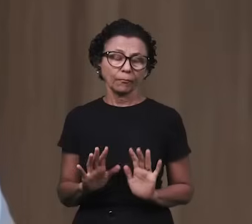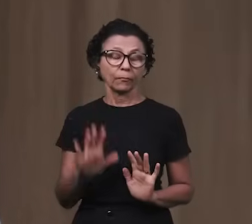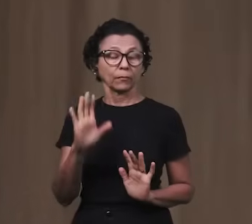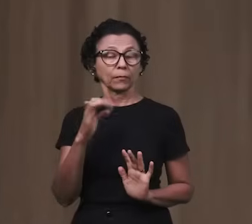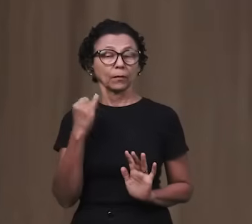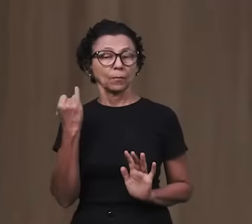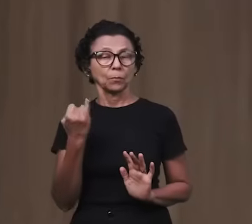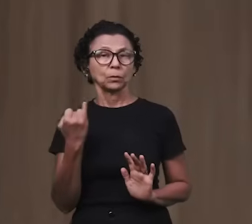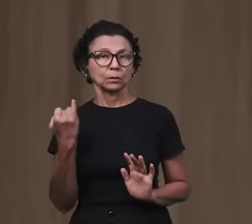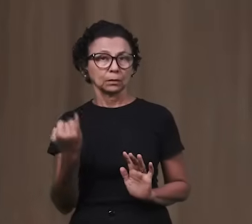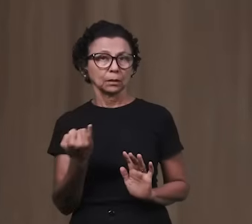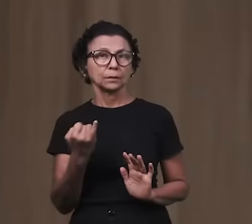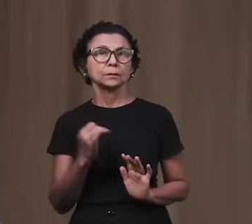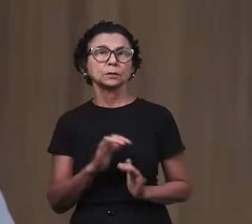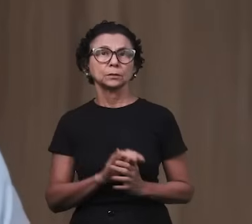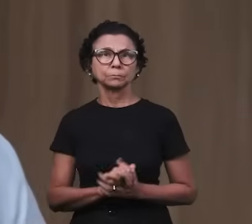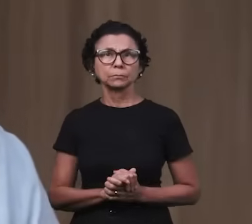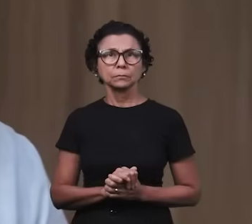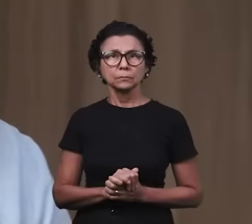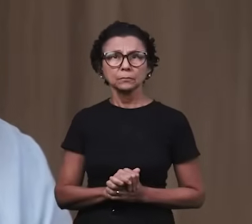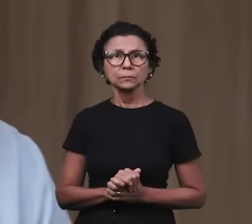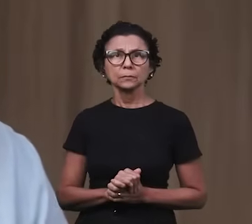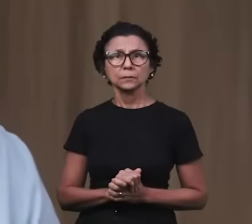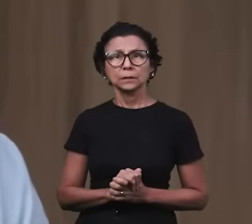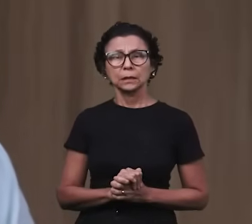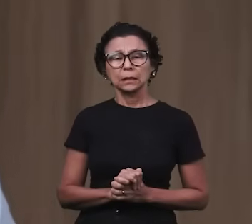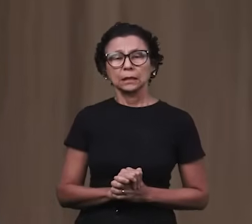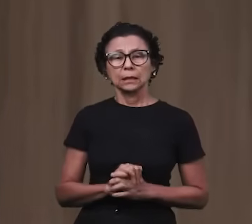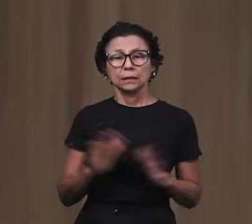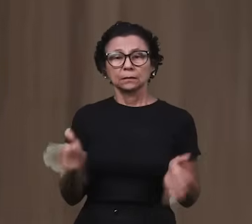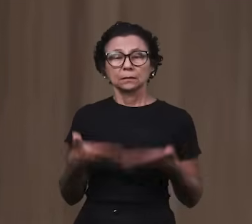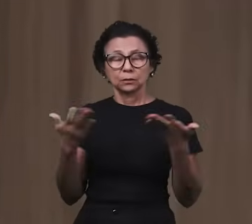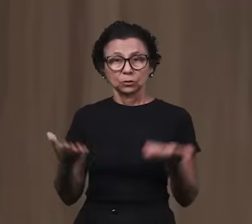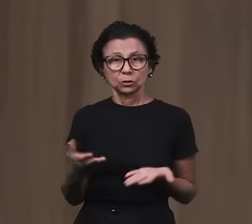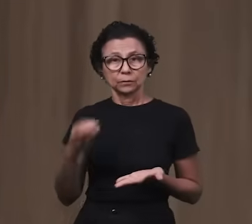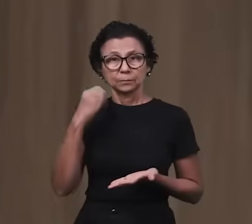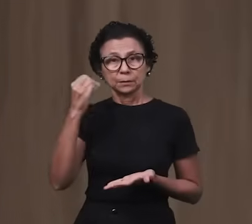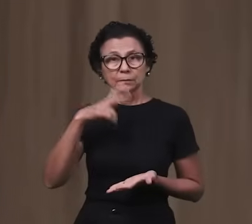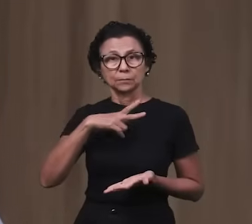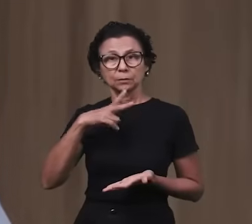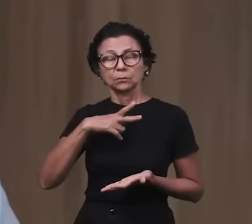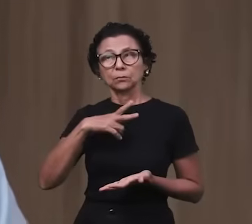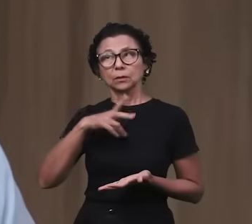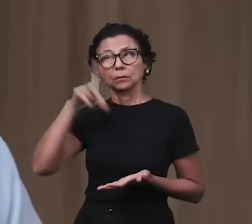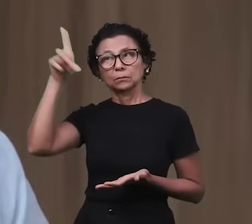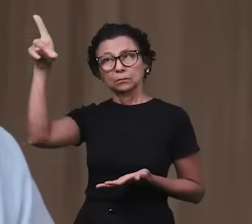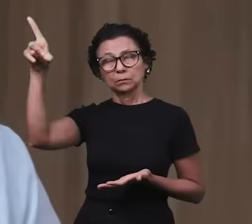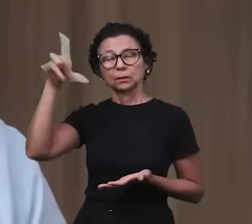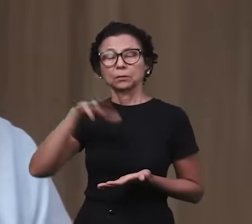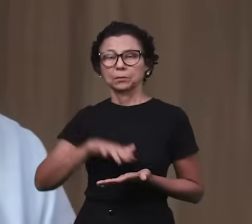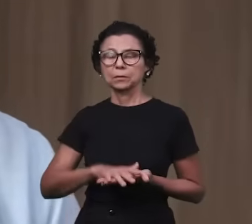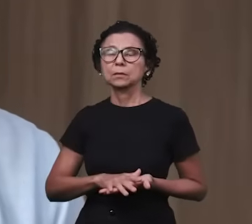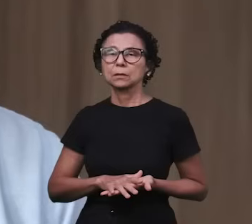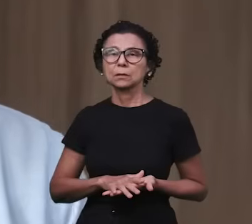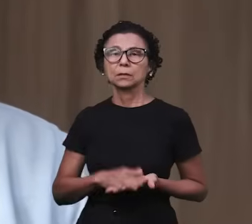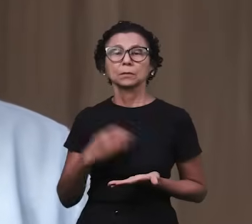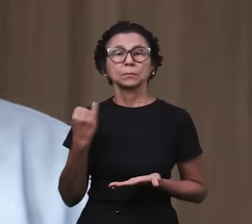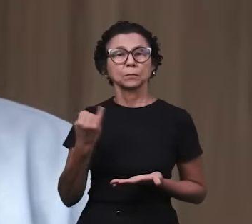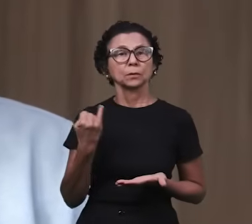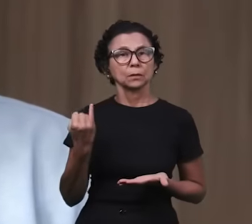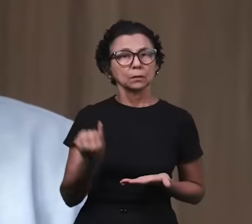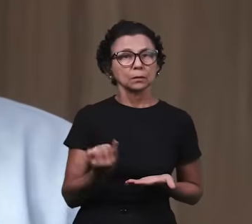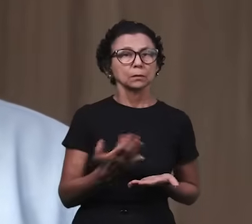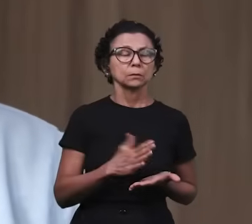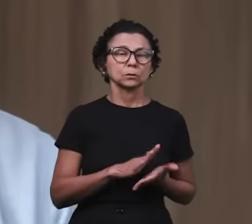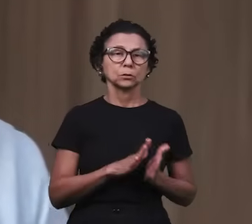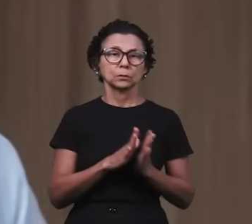que nós sejamos incentivados a ter as nossas próprias experiências com Deus. Isso é importante porque é através